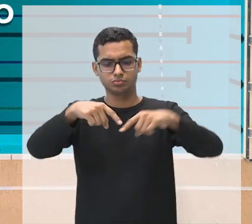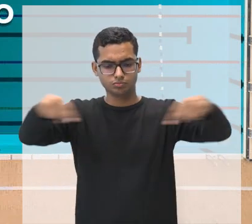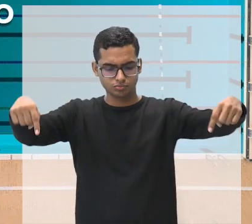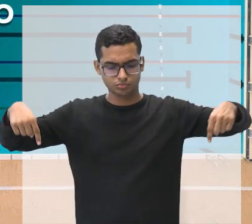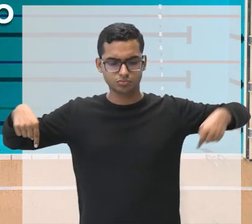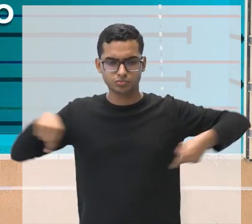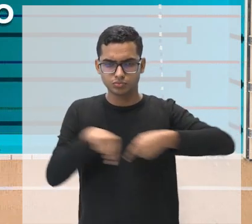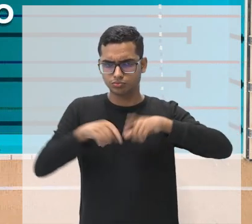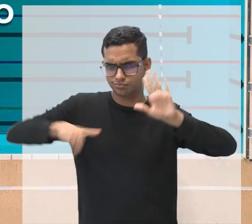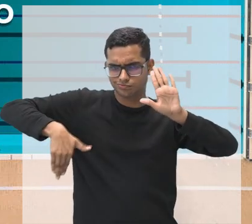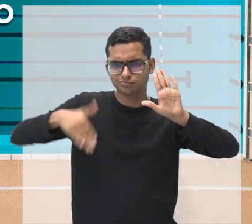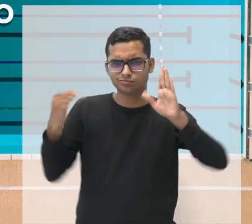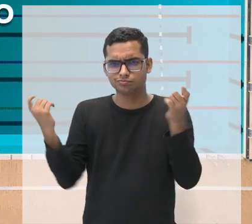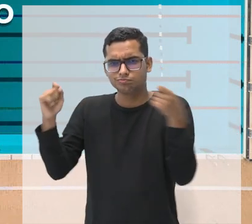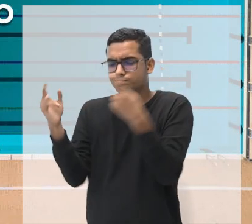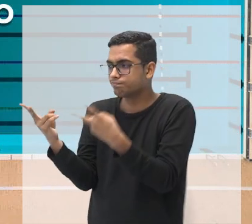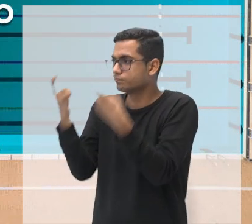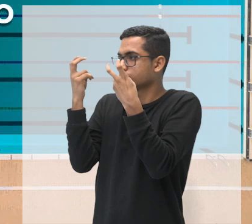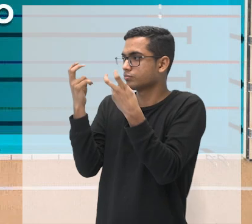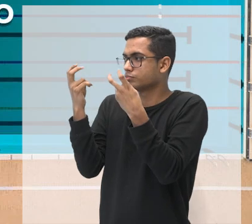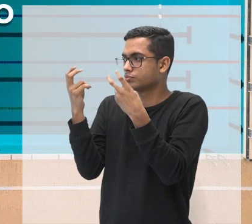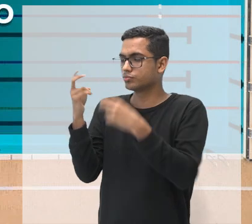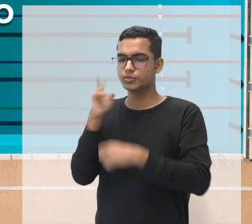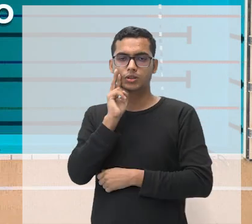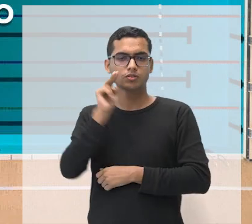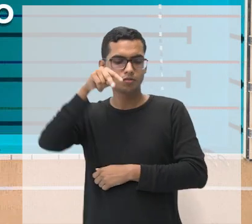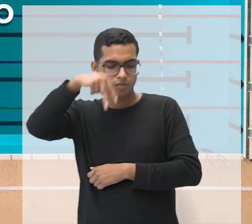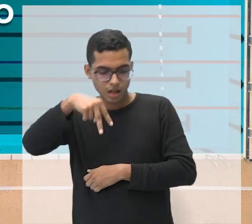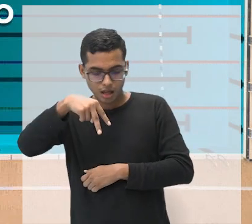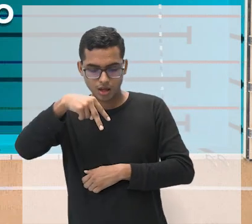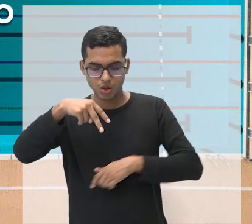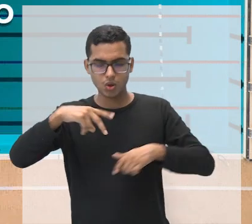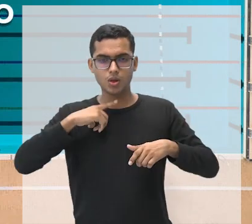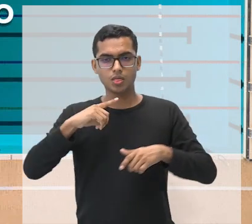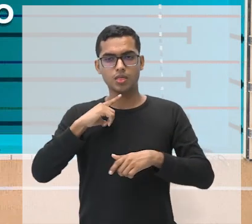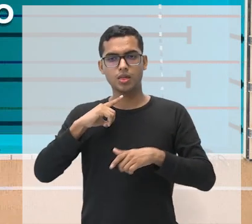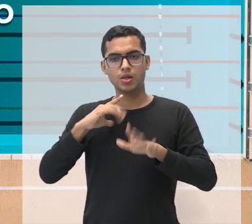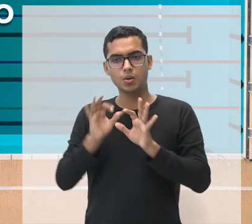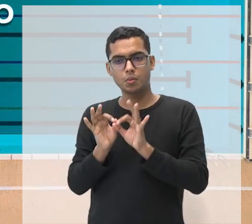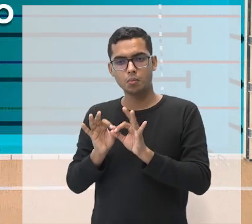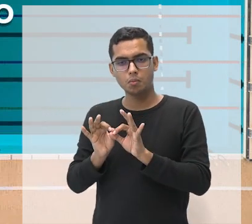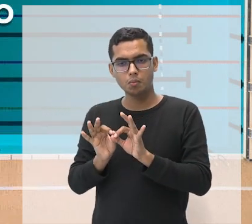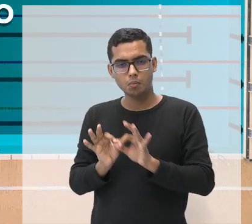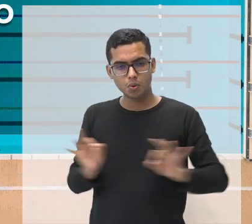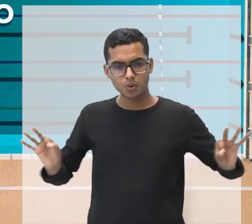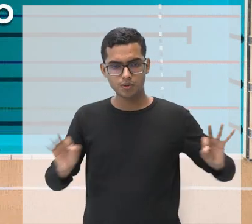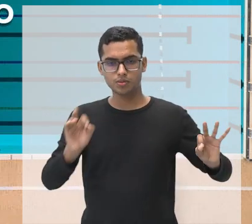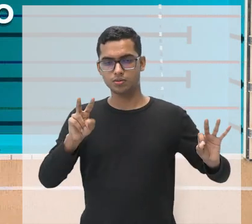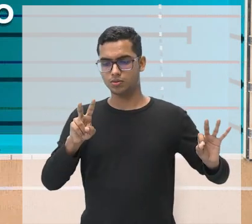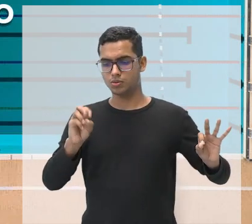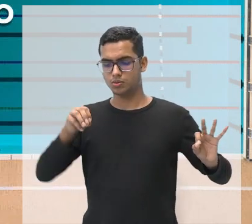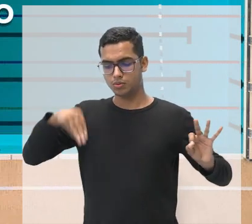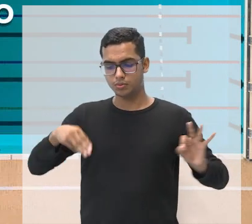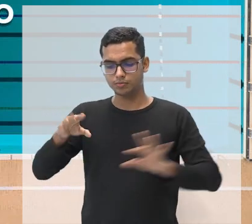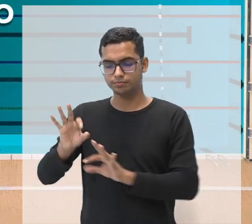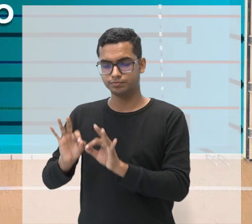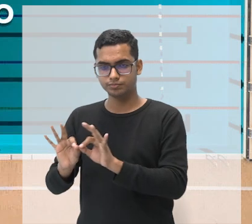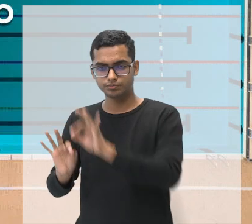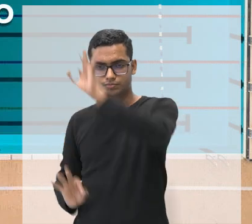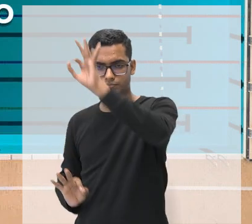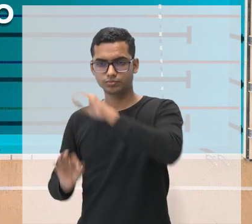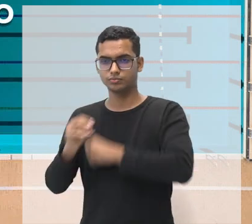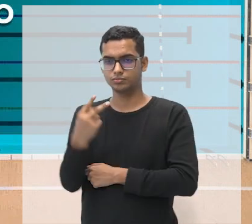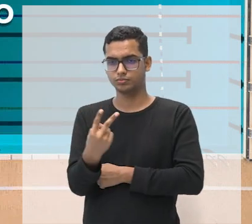para perceber a piscina? É uma vista aérea, né? Observem que ela tem 50 metros de comprimento por 25 metros